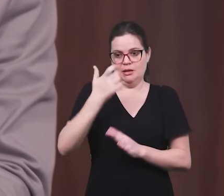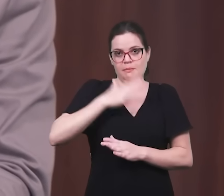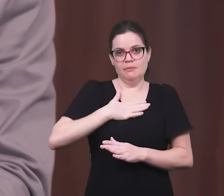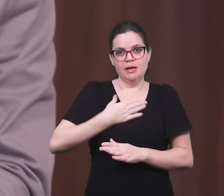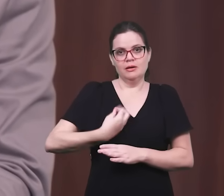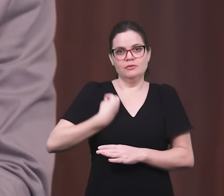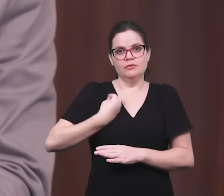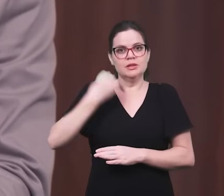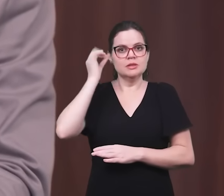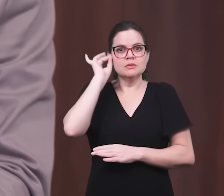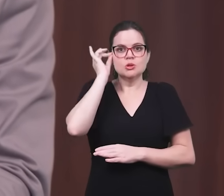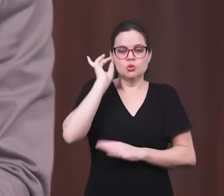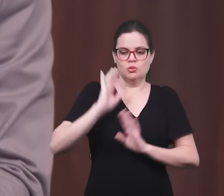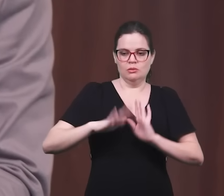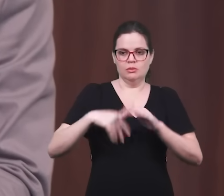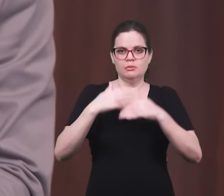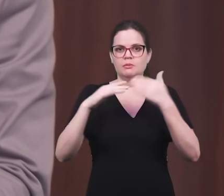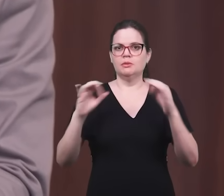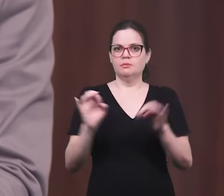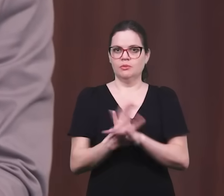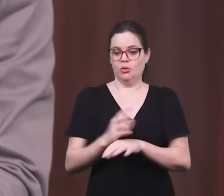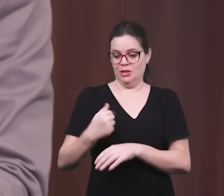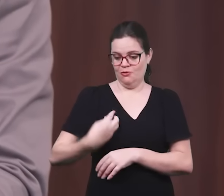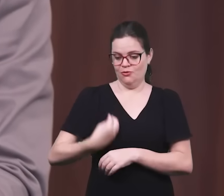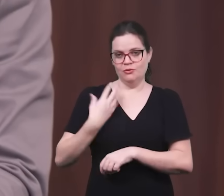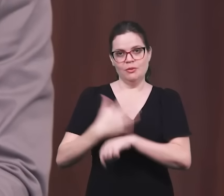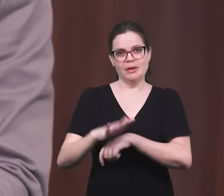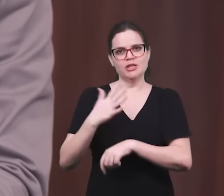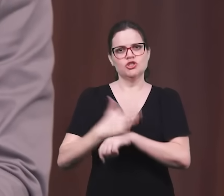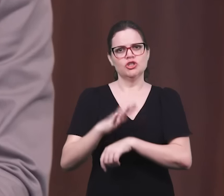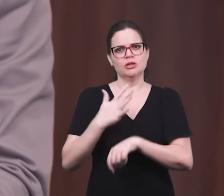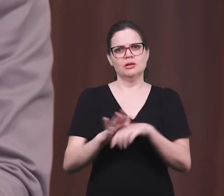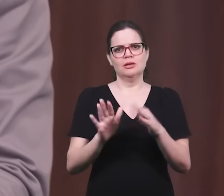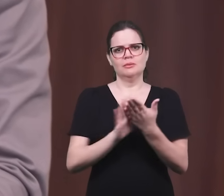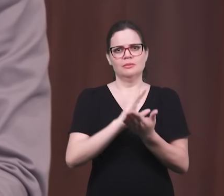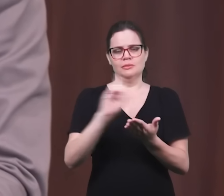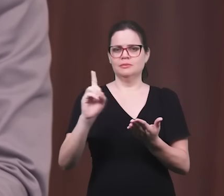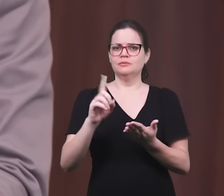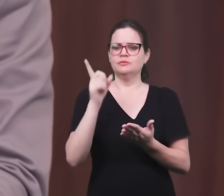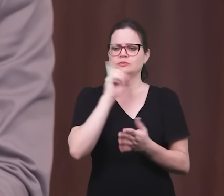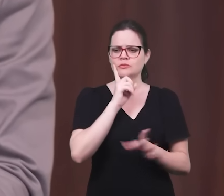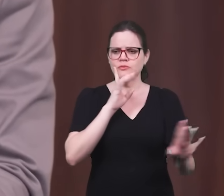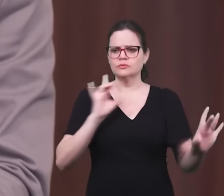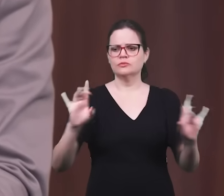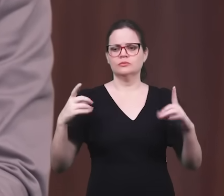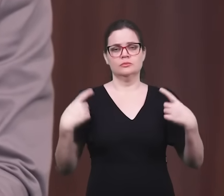para você no altar, que você viva no altar. Muito bom. Que você tenha uma vida de